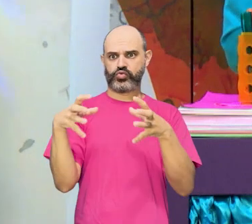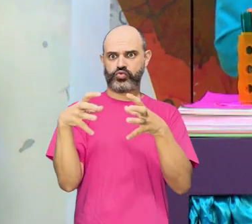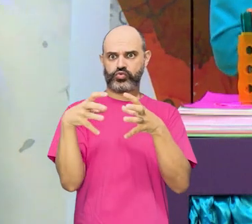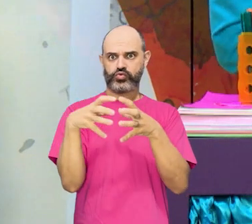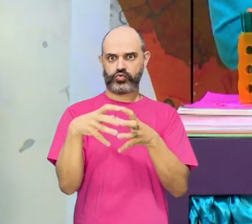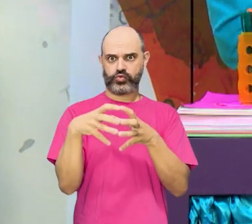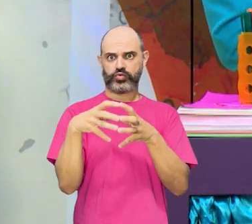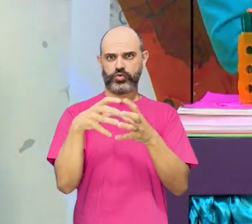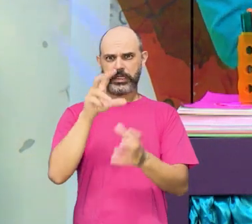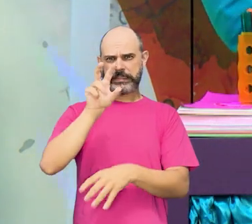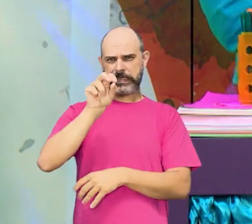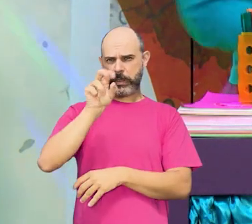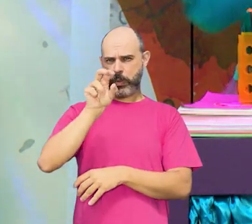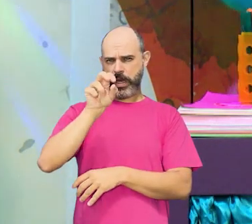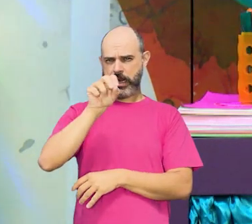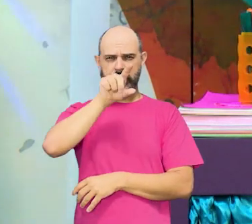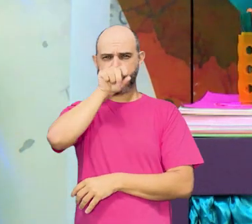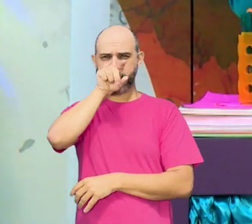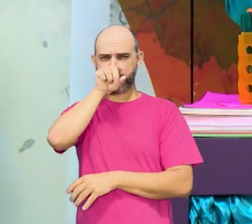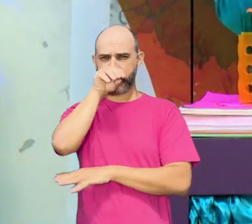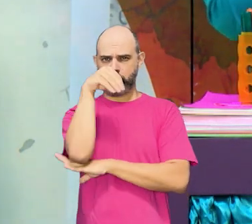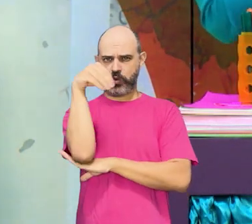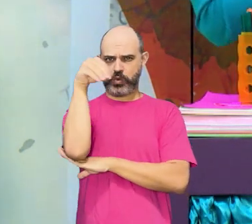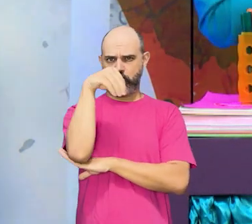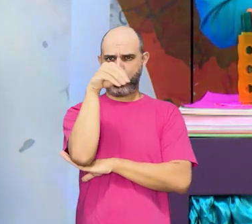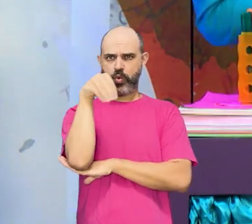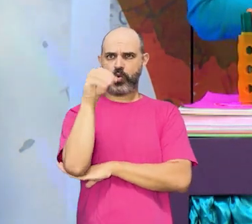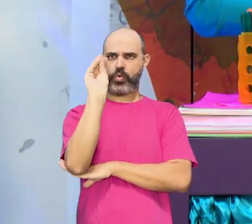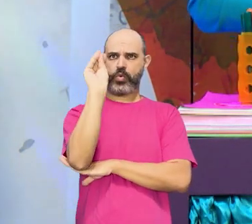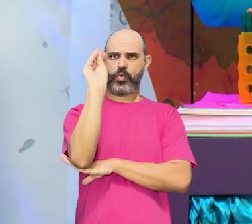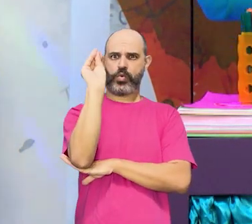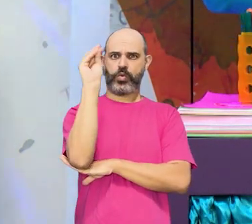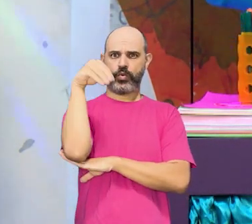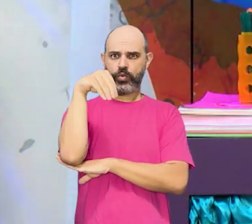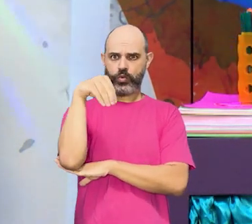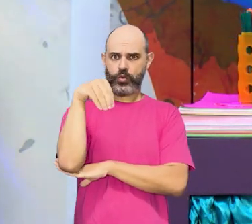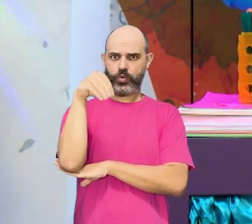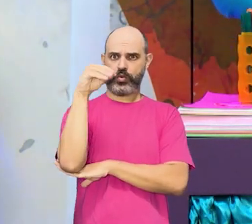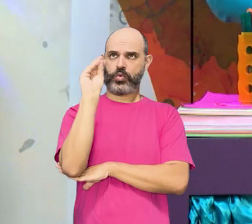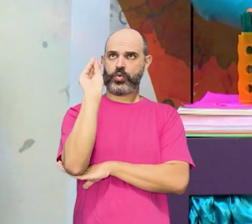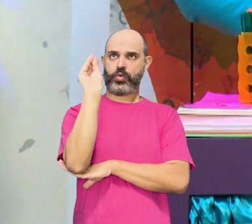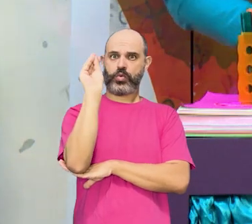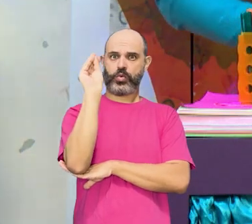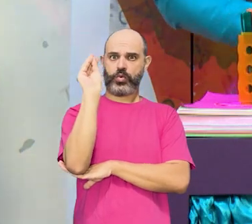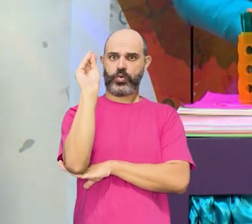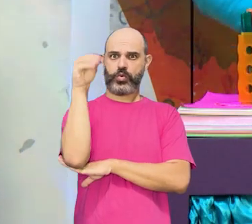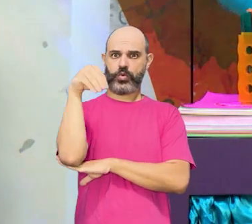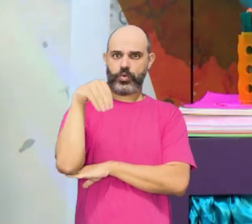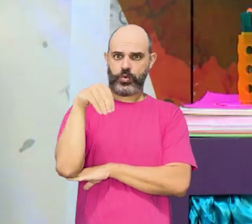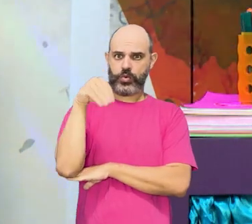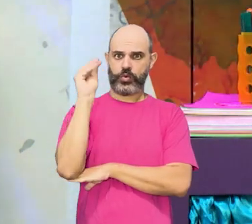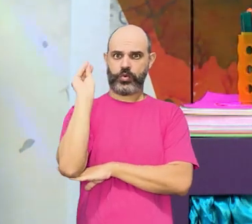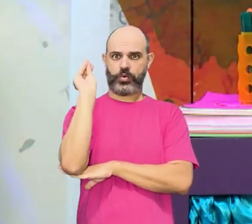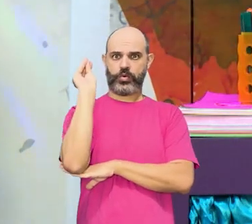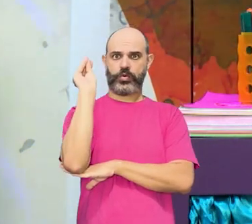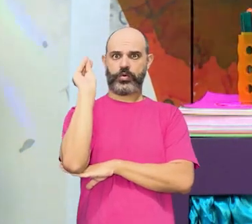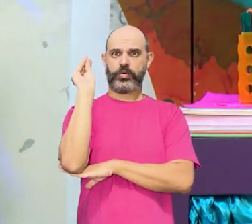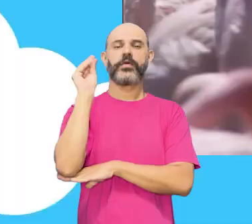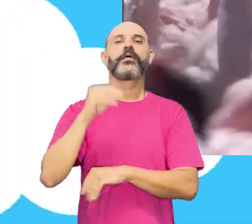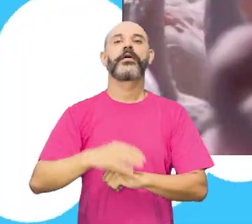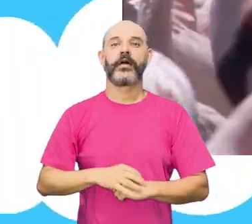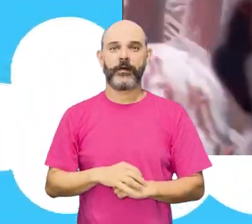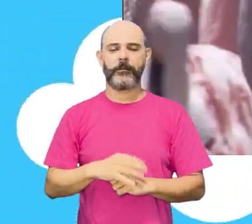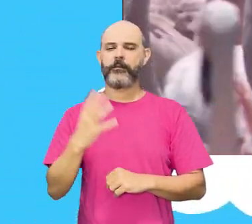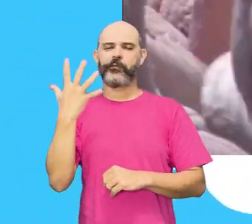Eles se juntam em mais ou menos 50 aves. Eles esticam bem o pescoço, apontam os bicos bem pra